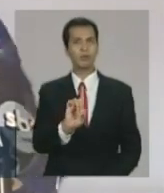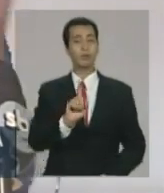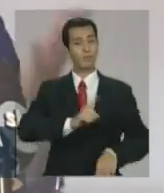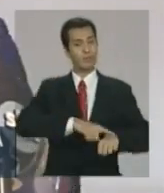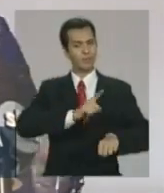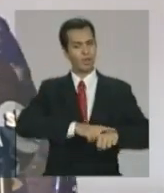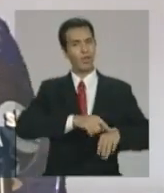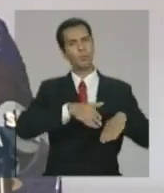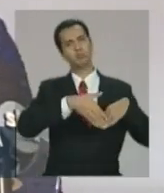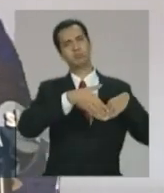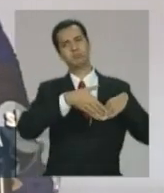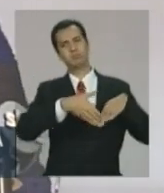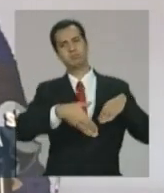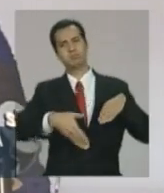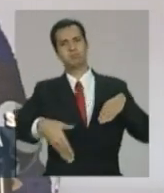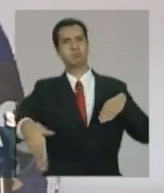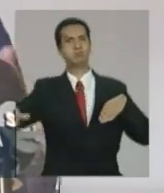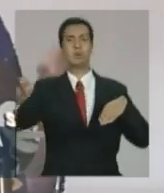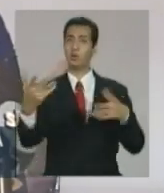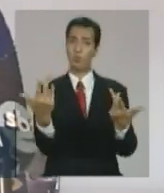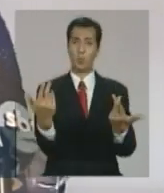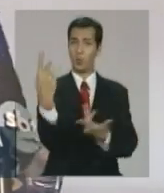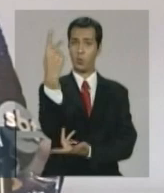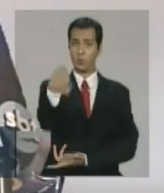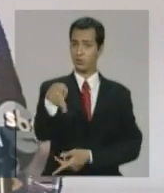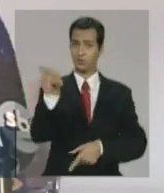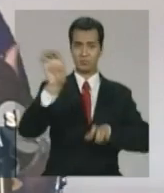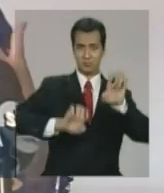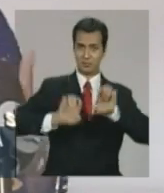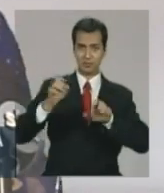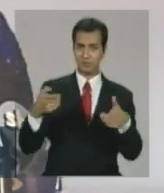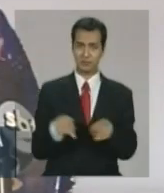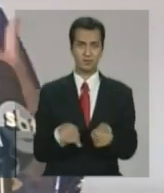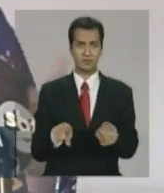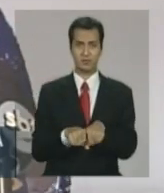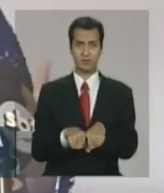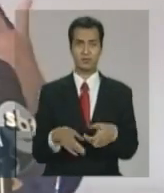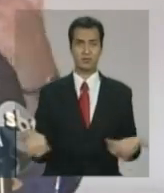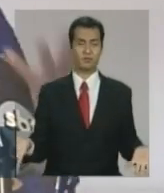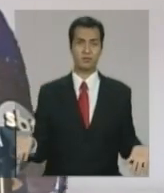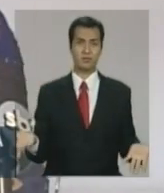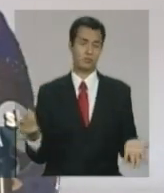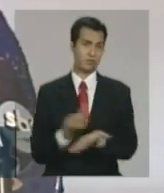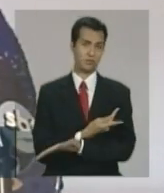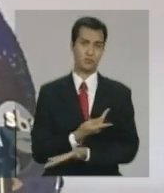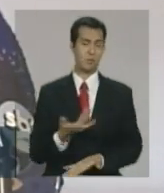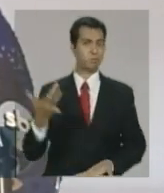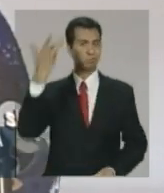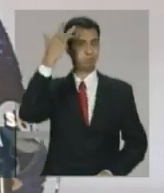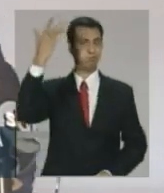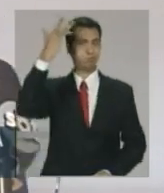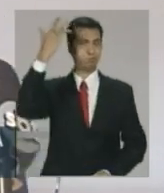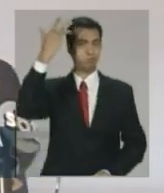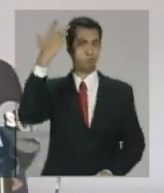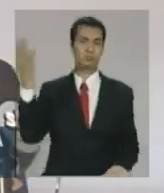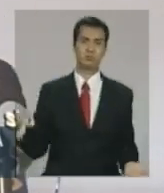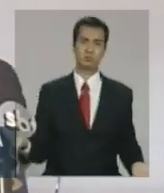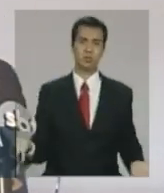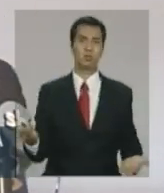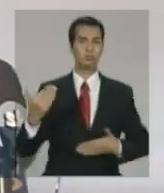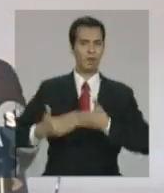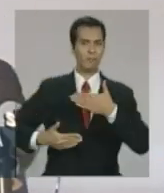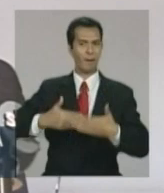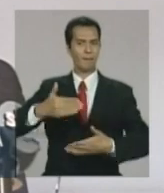como o que ocorre na empresa de vocês. Não é possível, as coisas se amadurecem. Acho